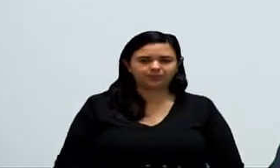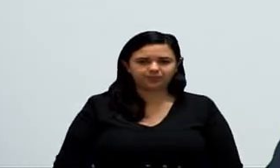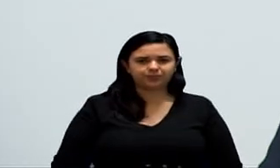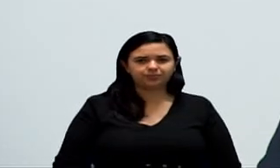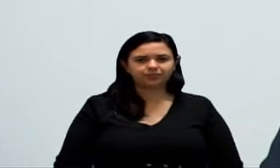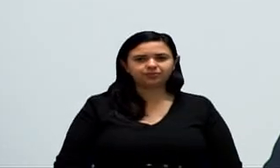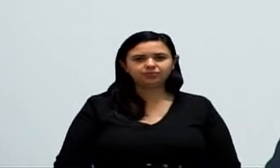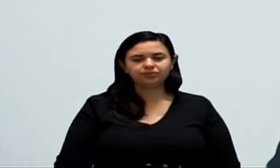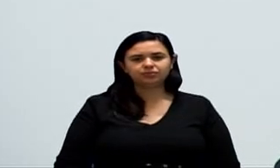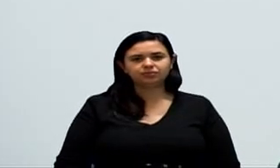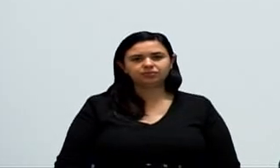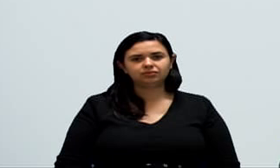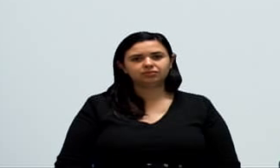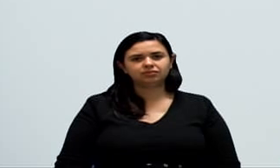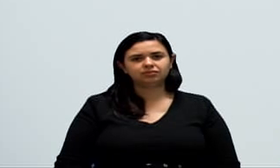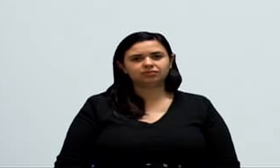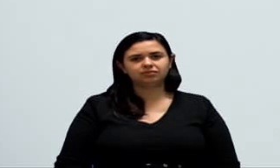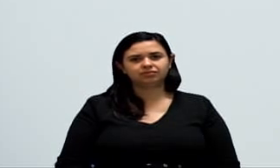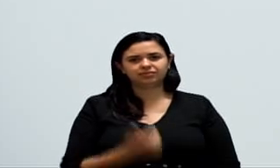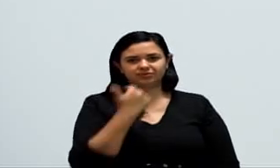Então, viu?